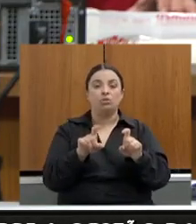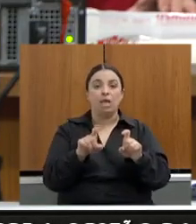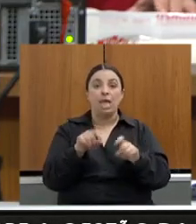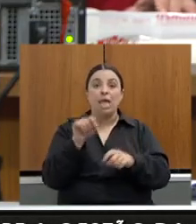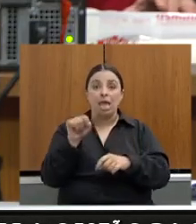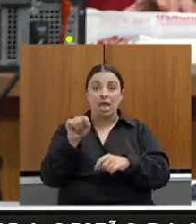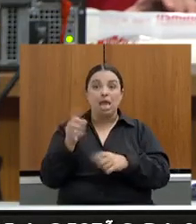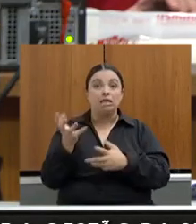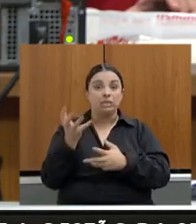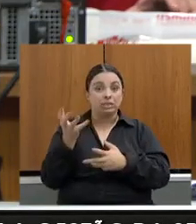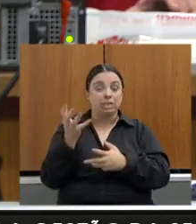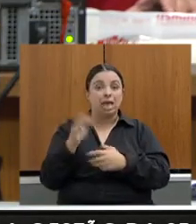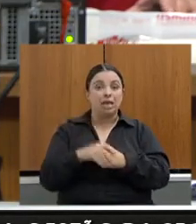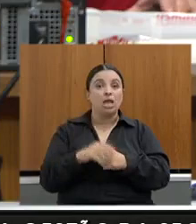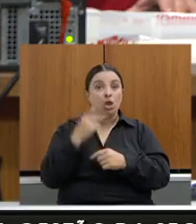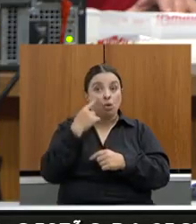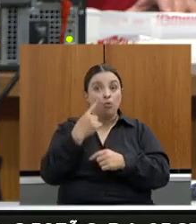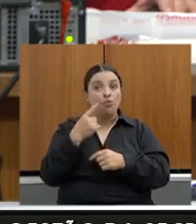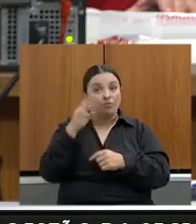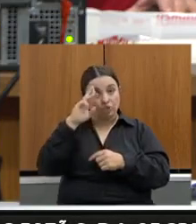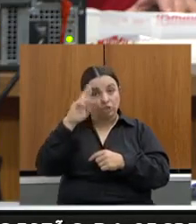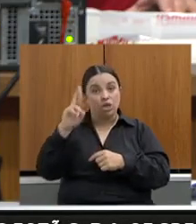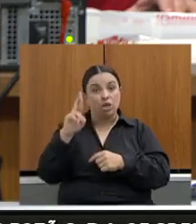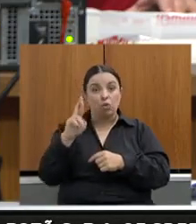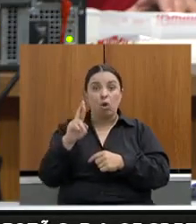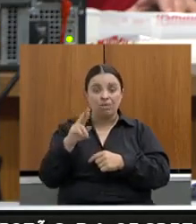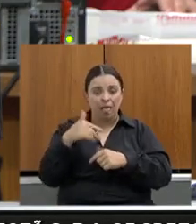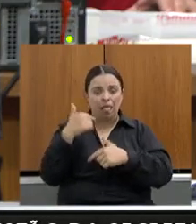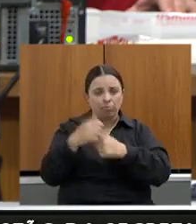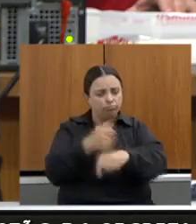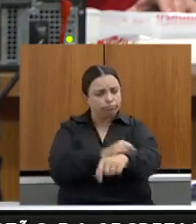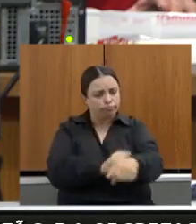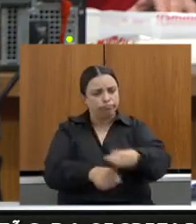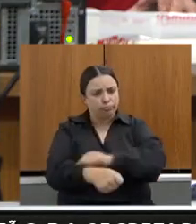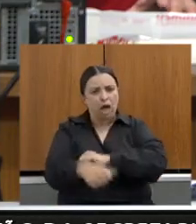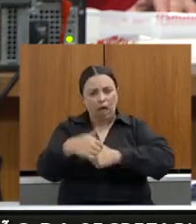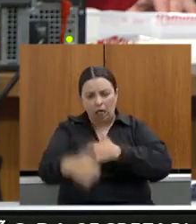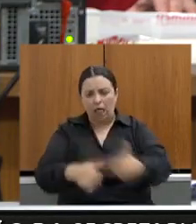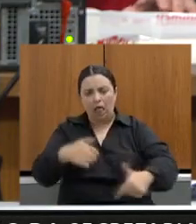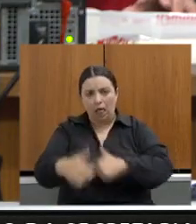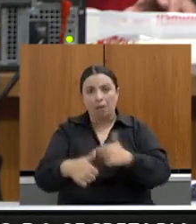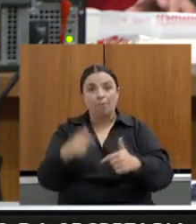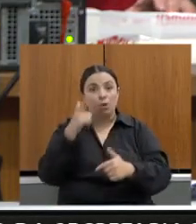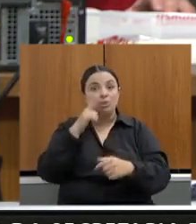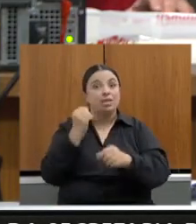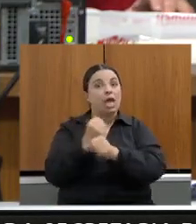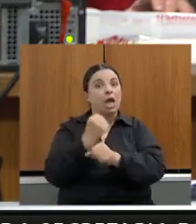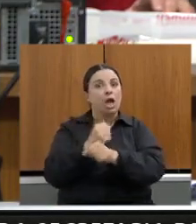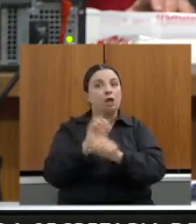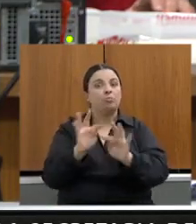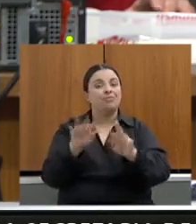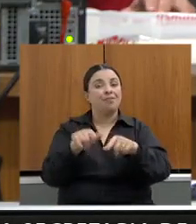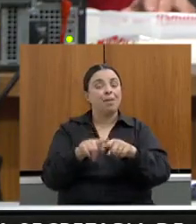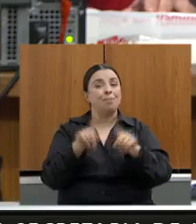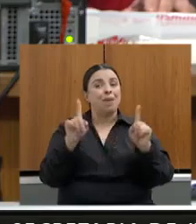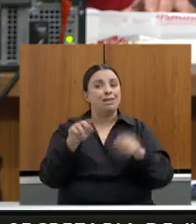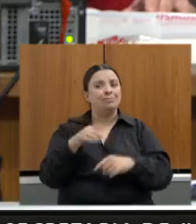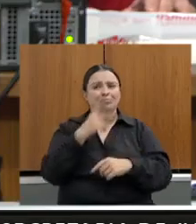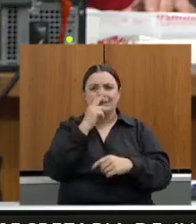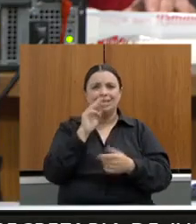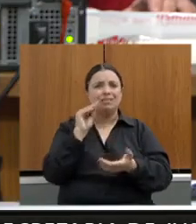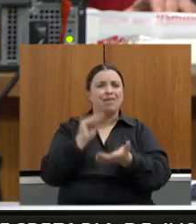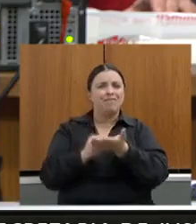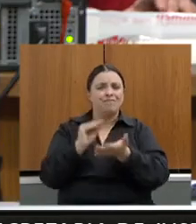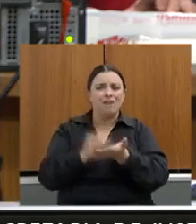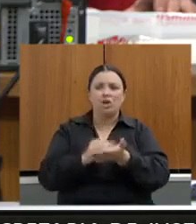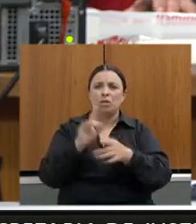diretores inclusive colocando a mão na massa trabalhando lá mesmo sabe para o término das obras é mas tem faltado